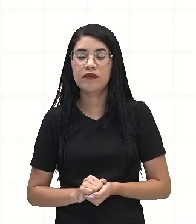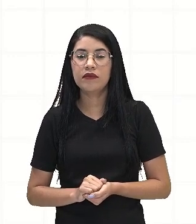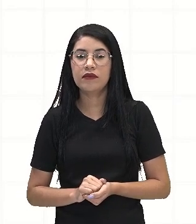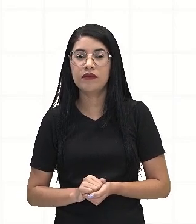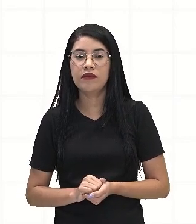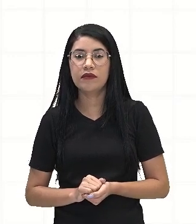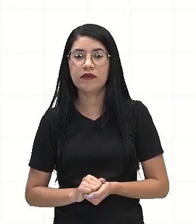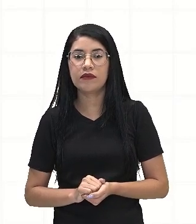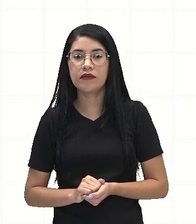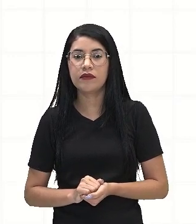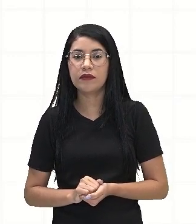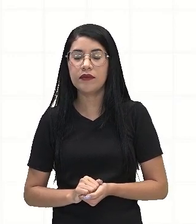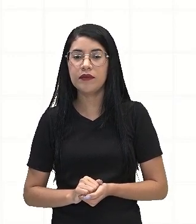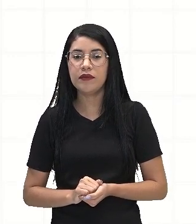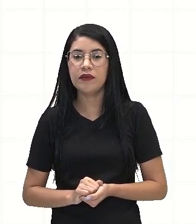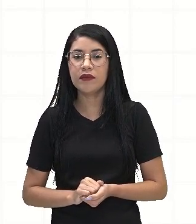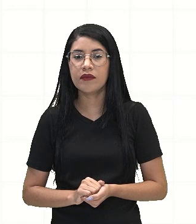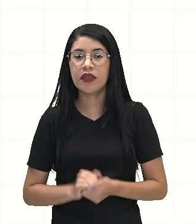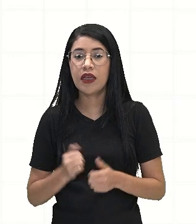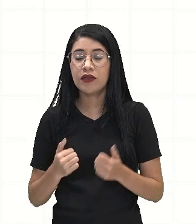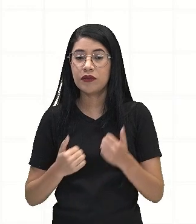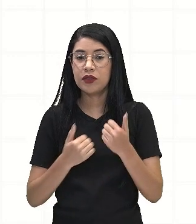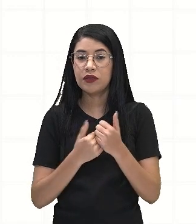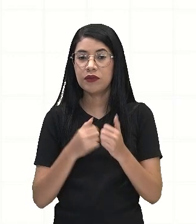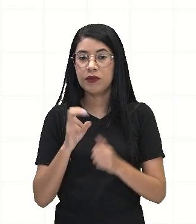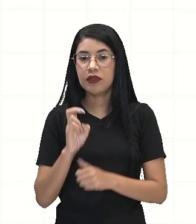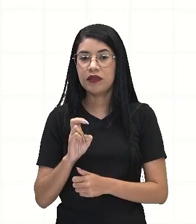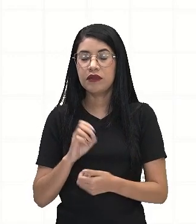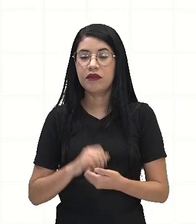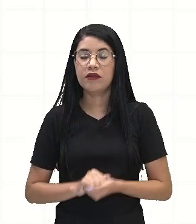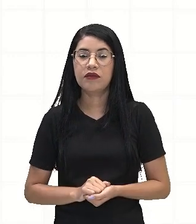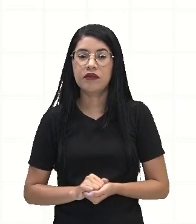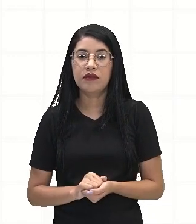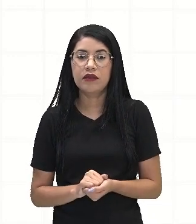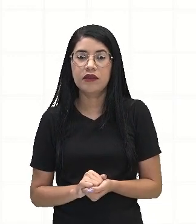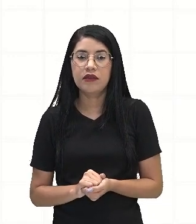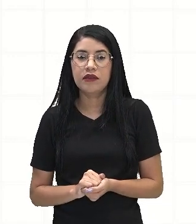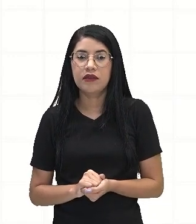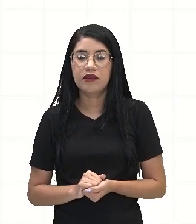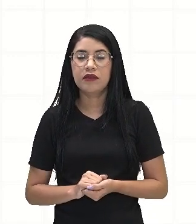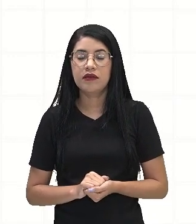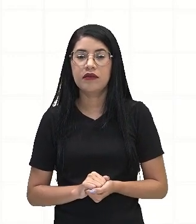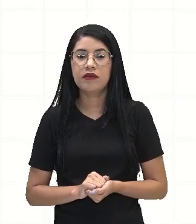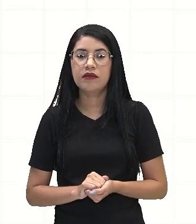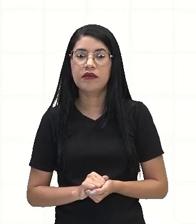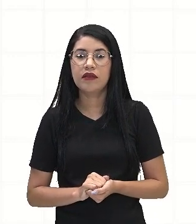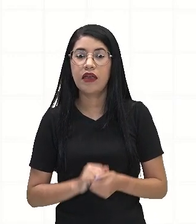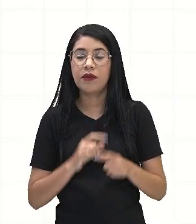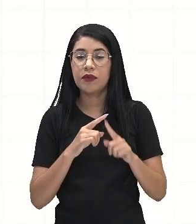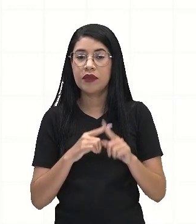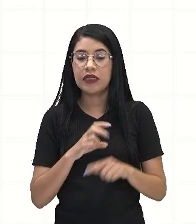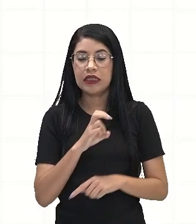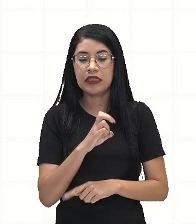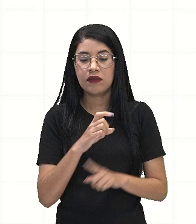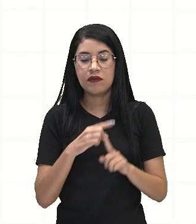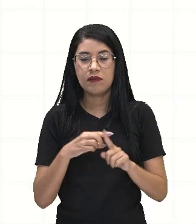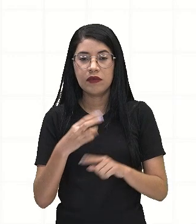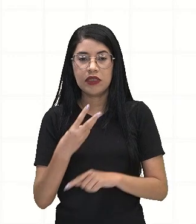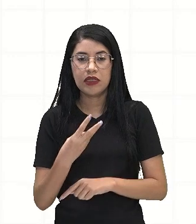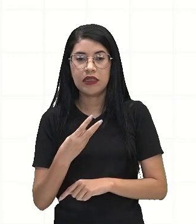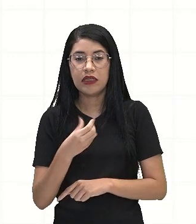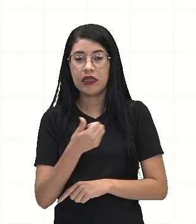o X igual a 5, vamos ver, quanto é que ficaria? Eu multiplicaria aqui 5 vezes 3,